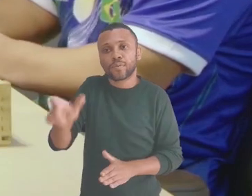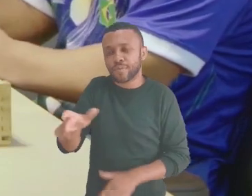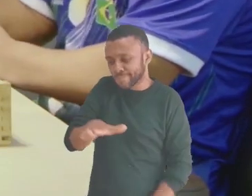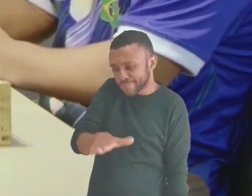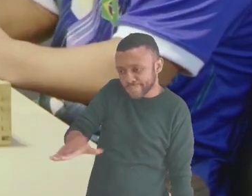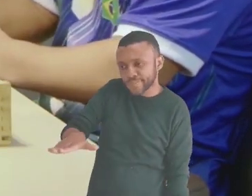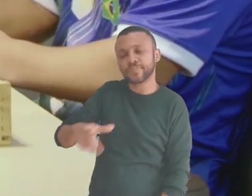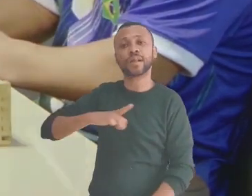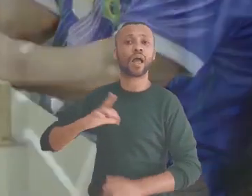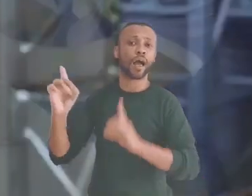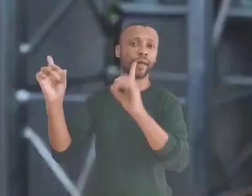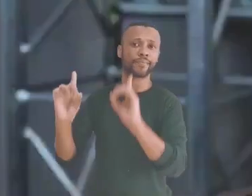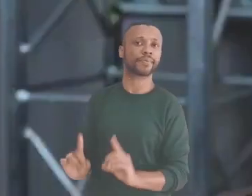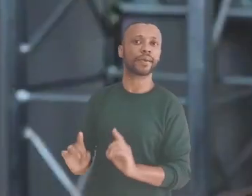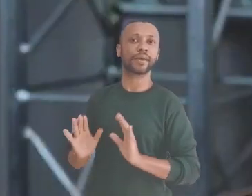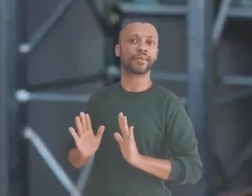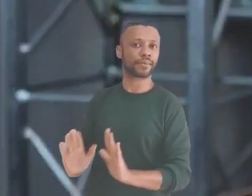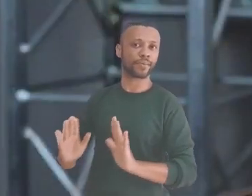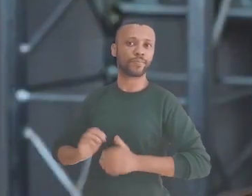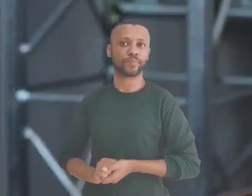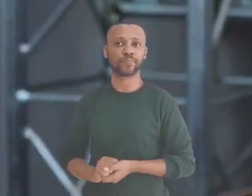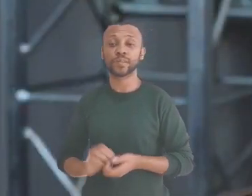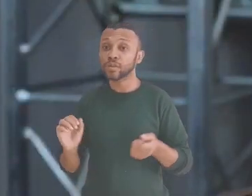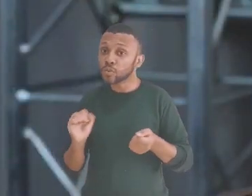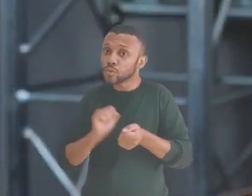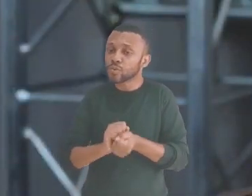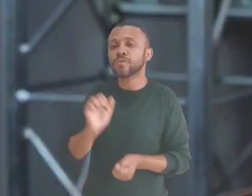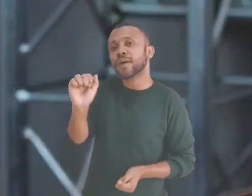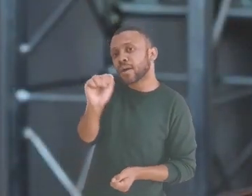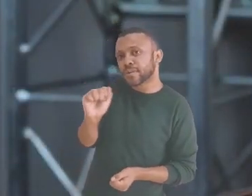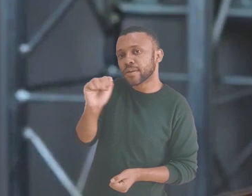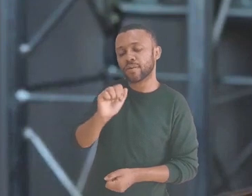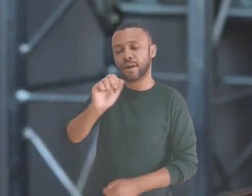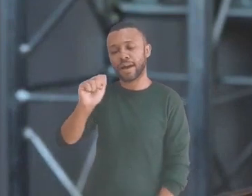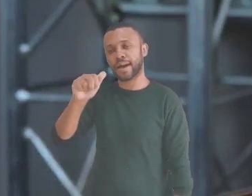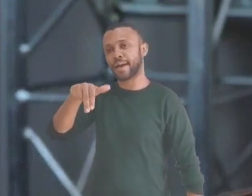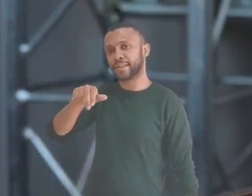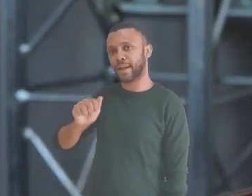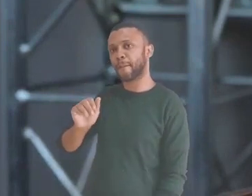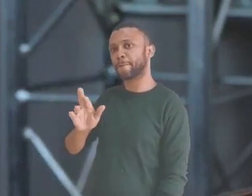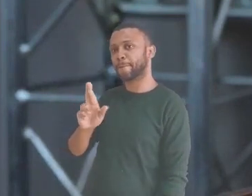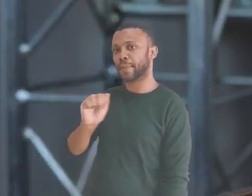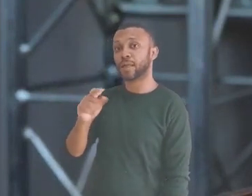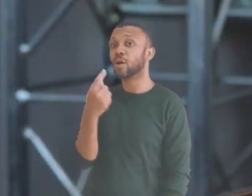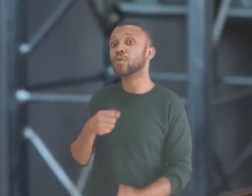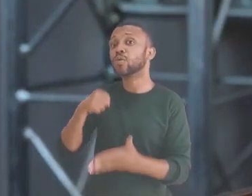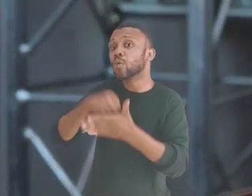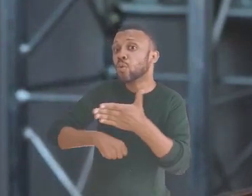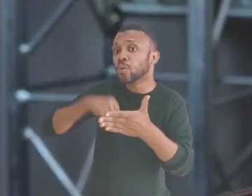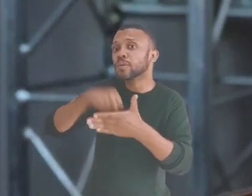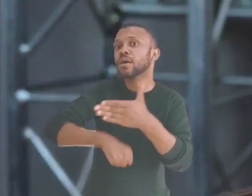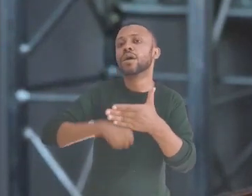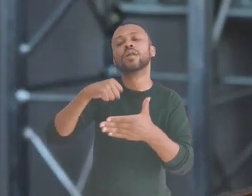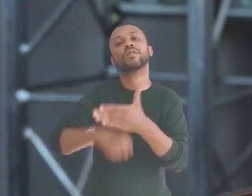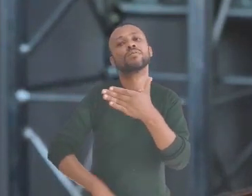com nanismo. Hoje, tá? Junto com a ANABRA, que é a Associação de Nanismo, lutamos para ter essa